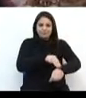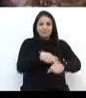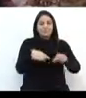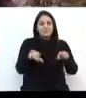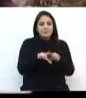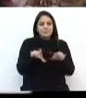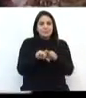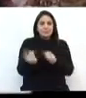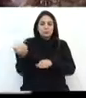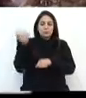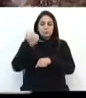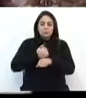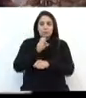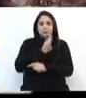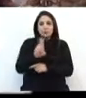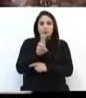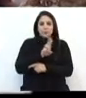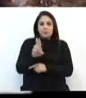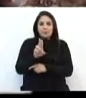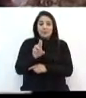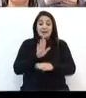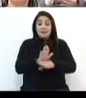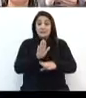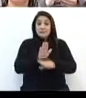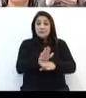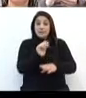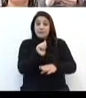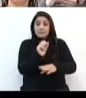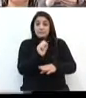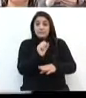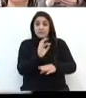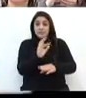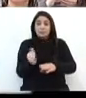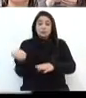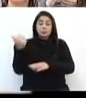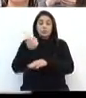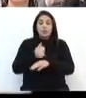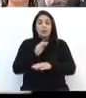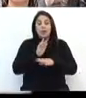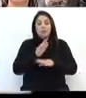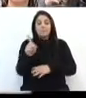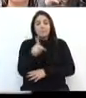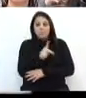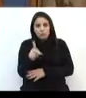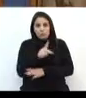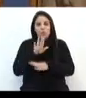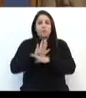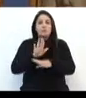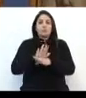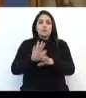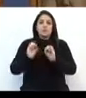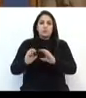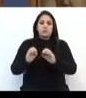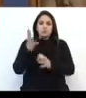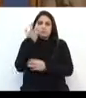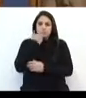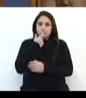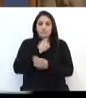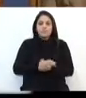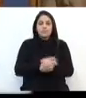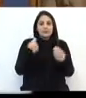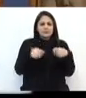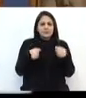a substituição da nomenclatura de assistente para professora assistente de educação infantil. Esta demanda está